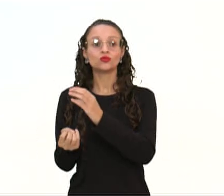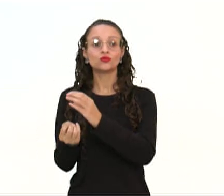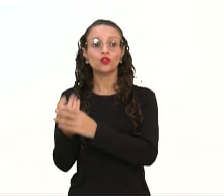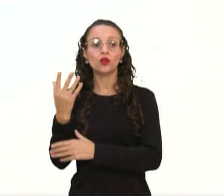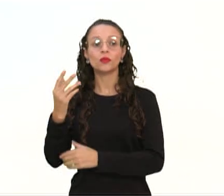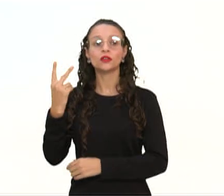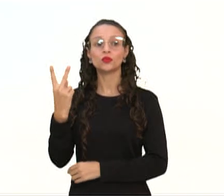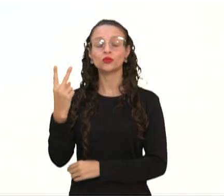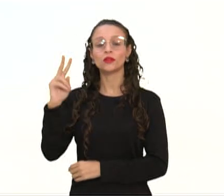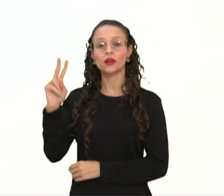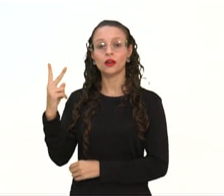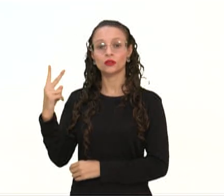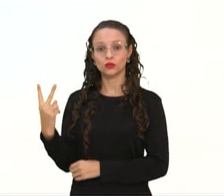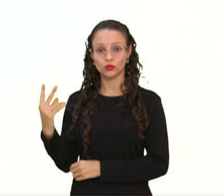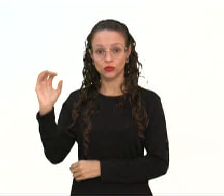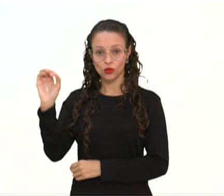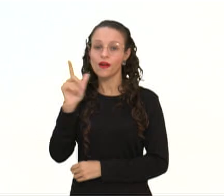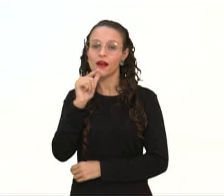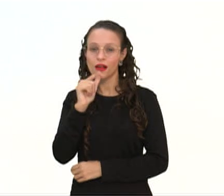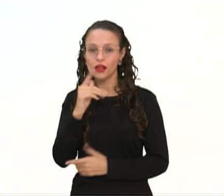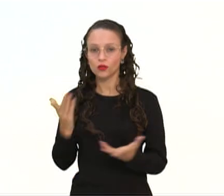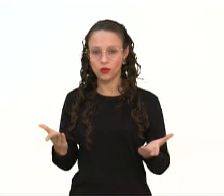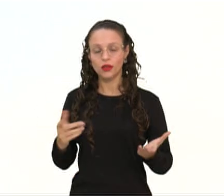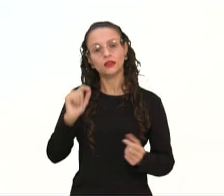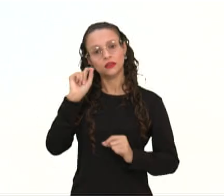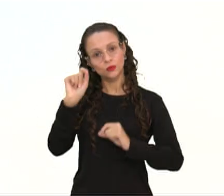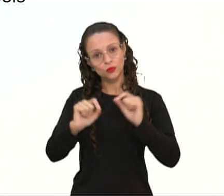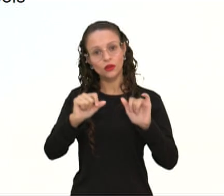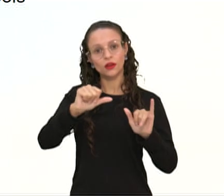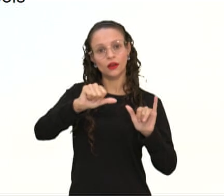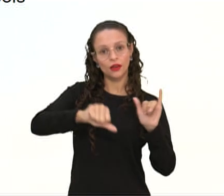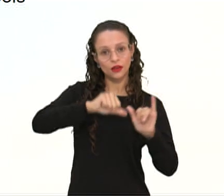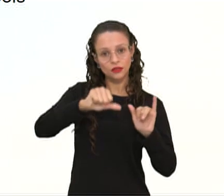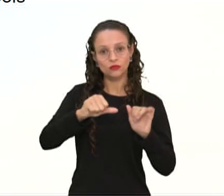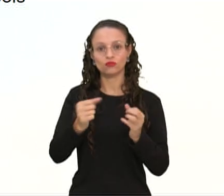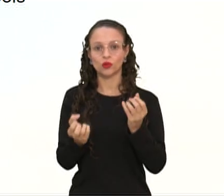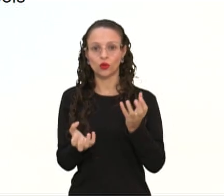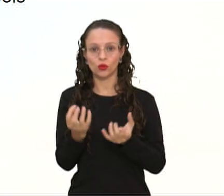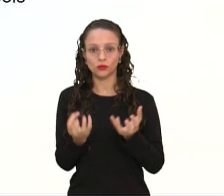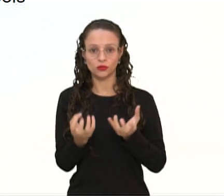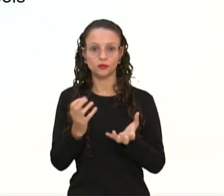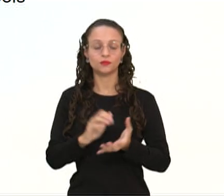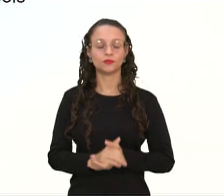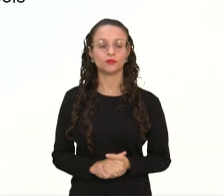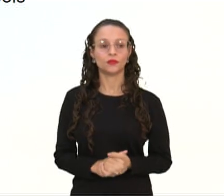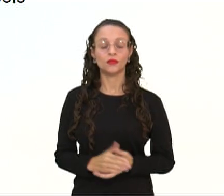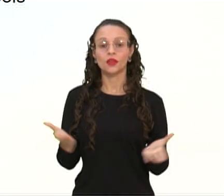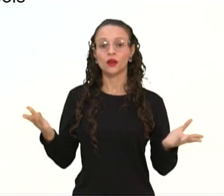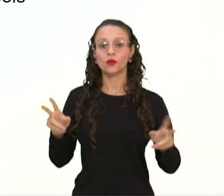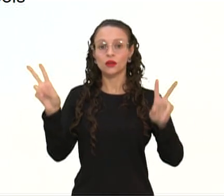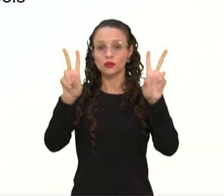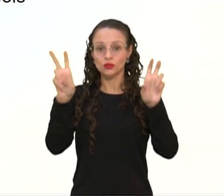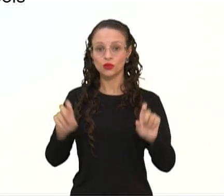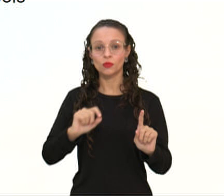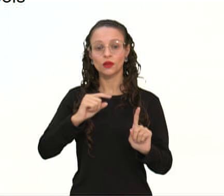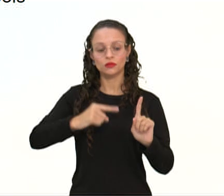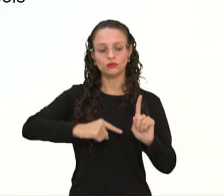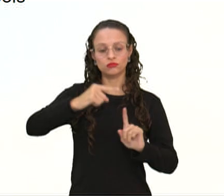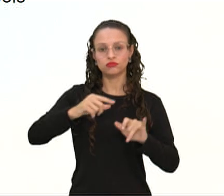dióxido e formando água. Então, temos uma reação de combustão. Agora, a gente vai falar sobre a entalpia